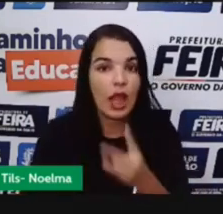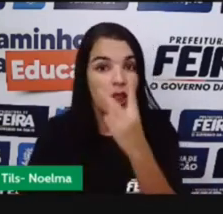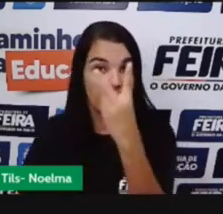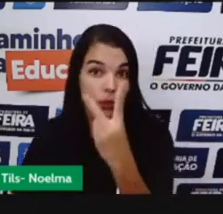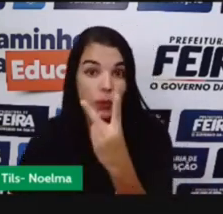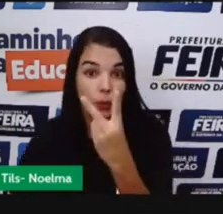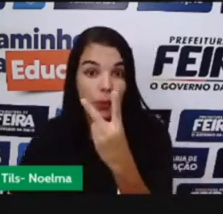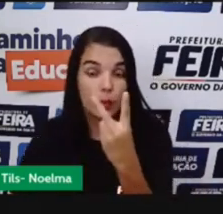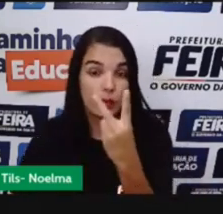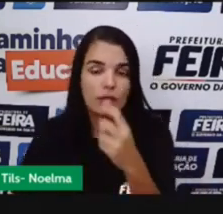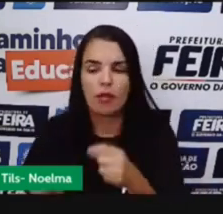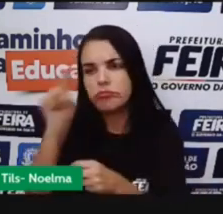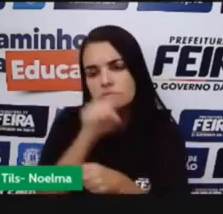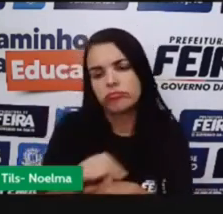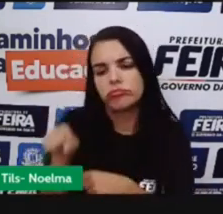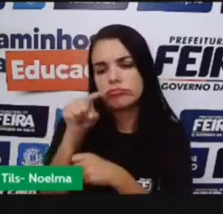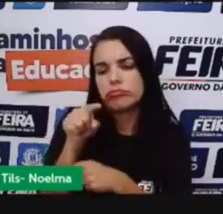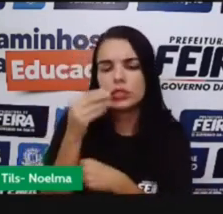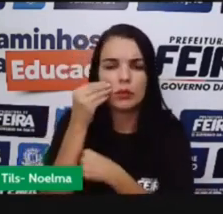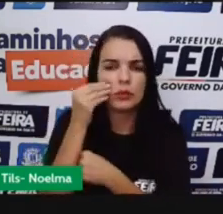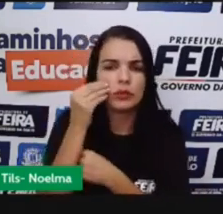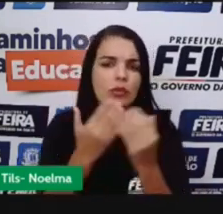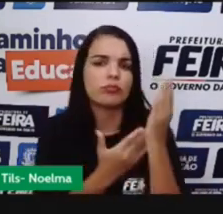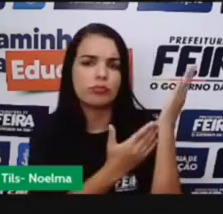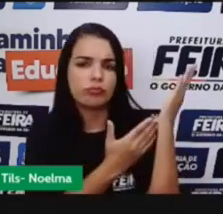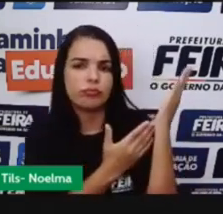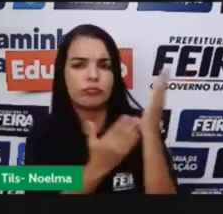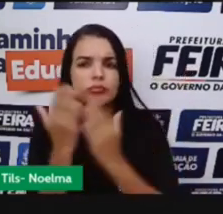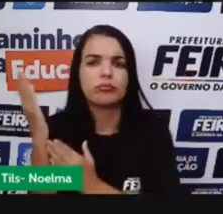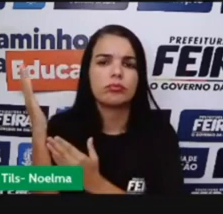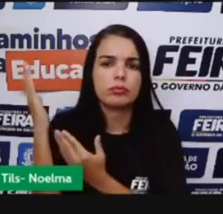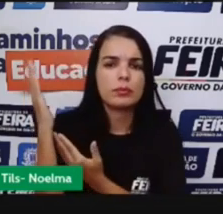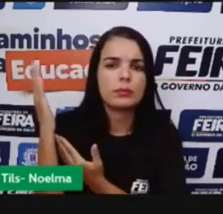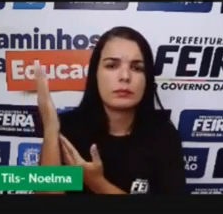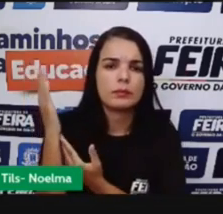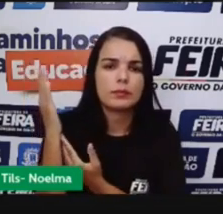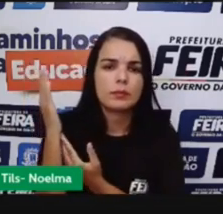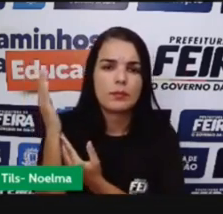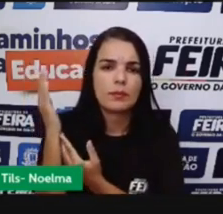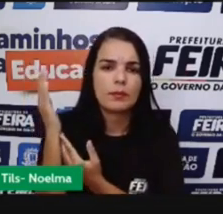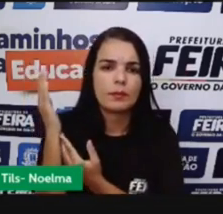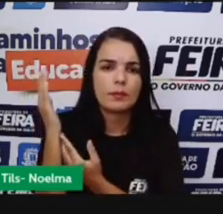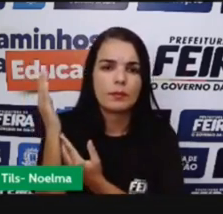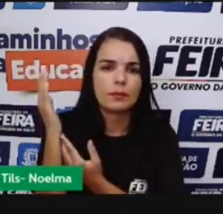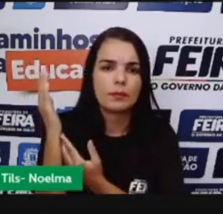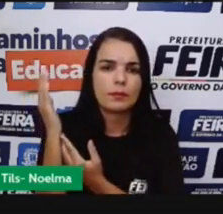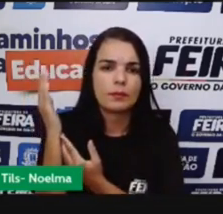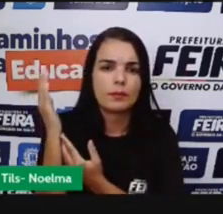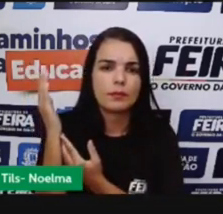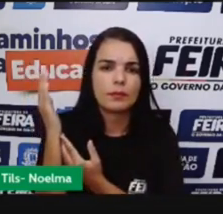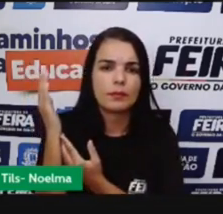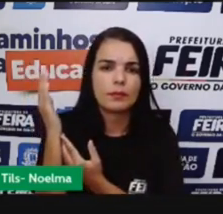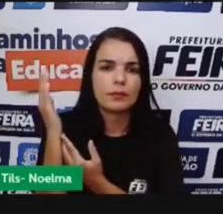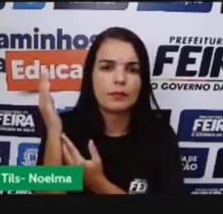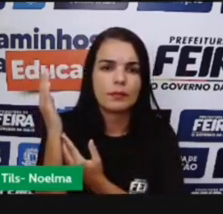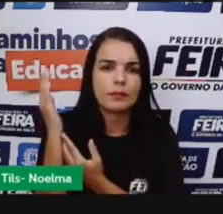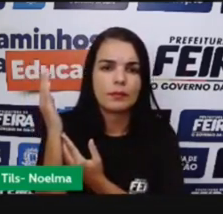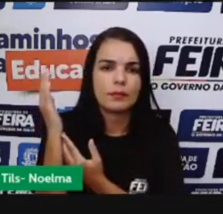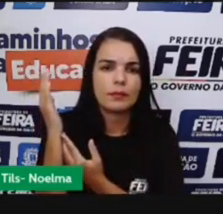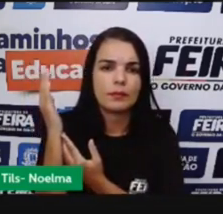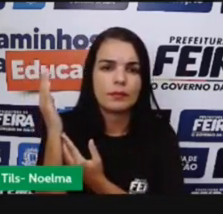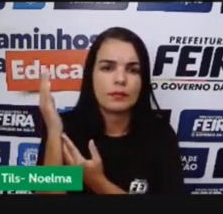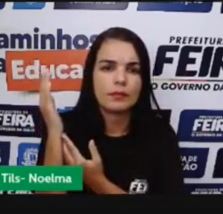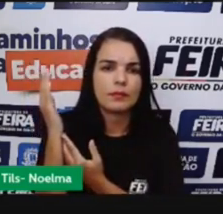pessoas, eu coloco aqui dois círculos. E aqui começava a contar, né? 1, 2, 3, 4, 5,